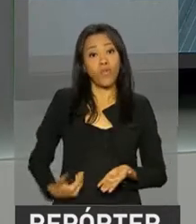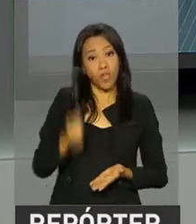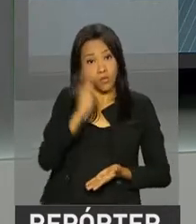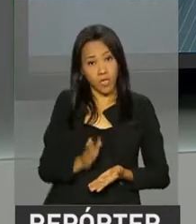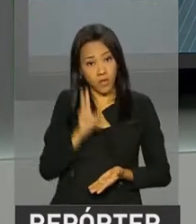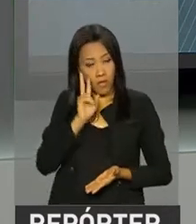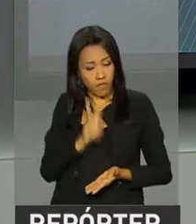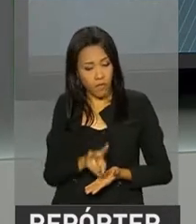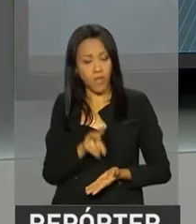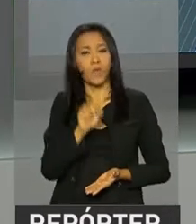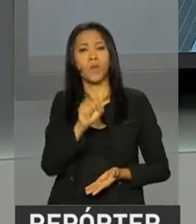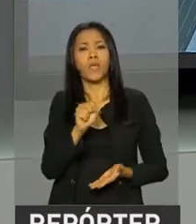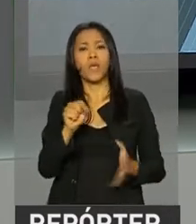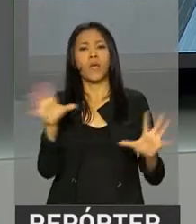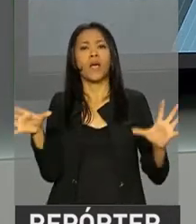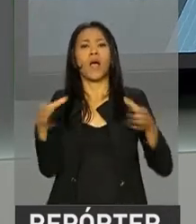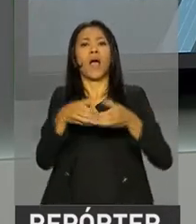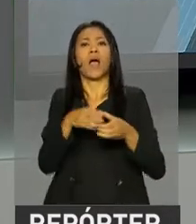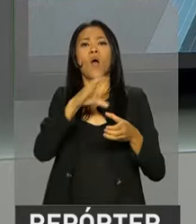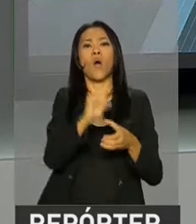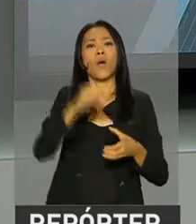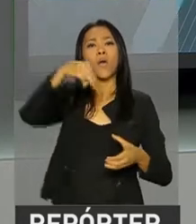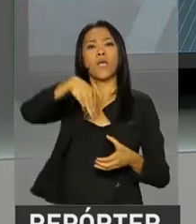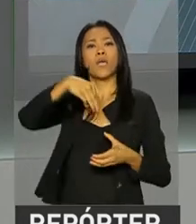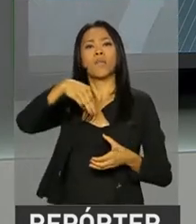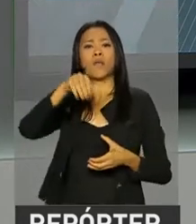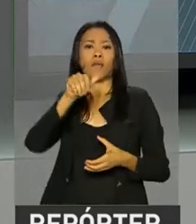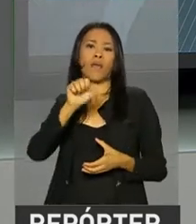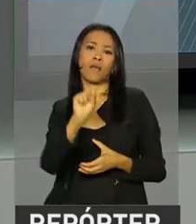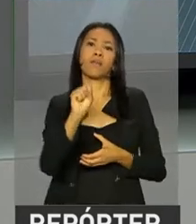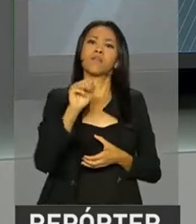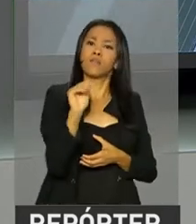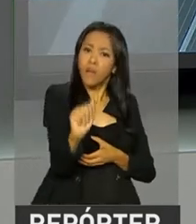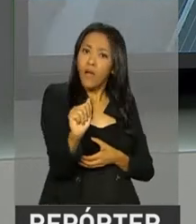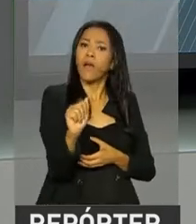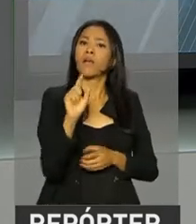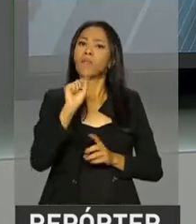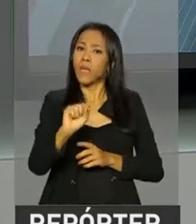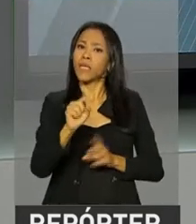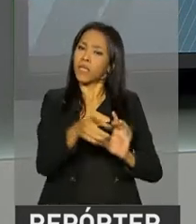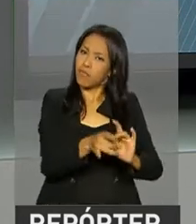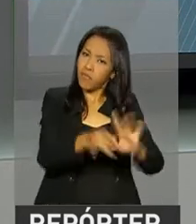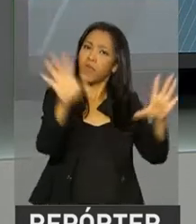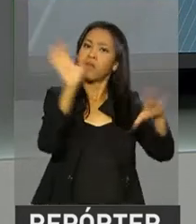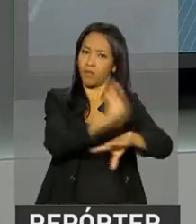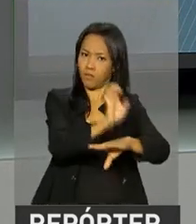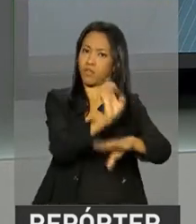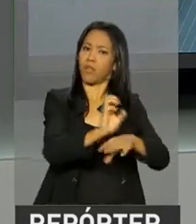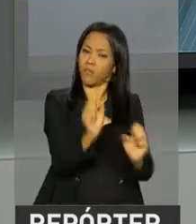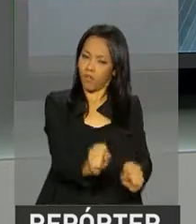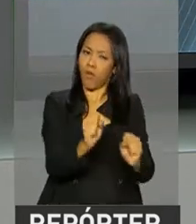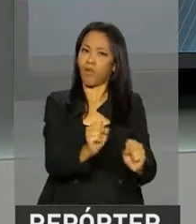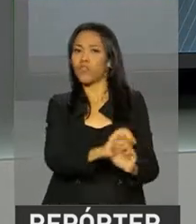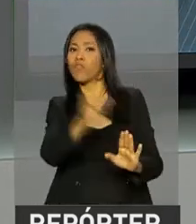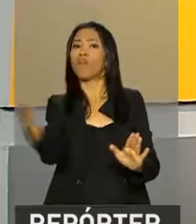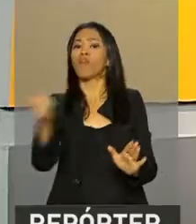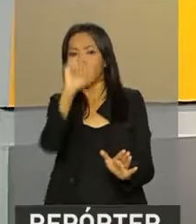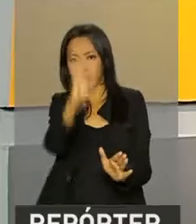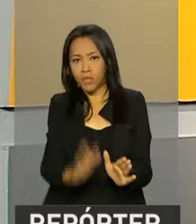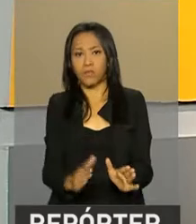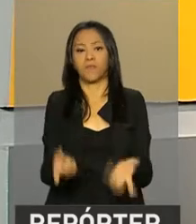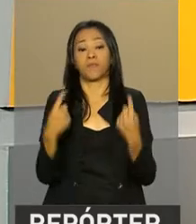reconhecimento a organização mundial de saúde animal para que roraima possa vender também para o mercado externo